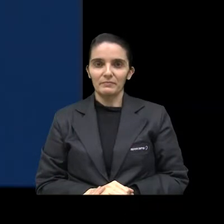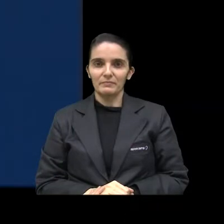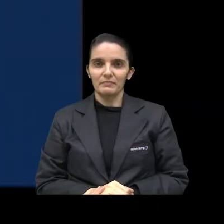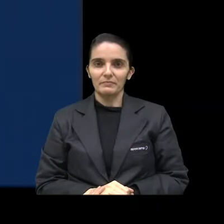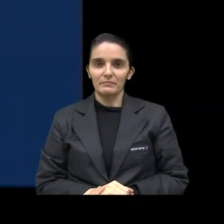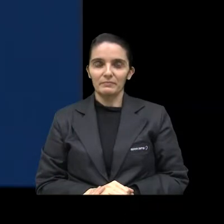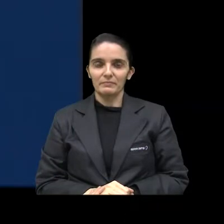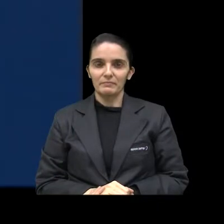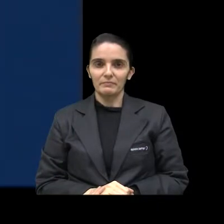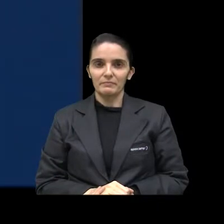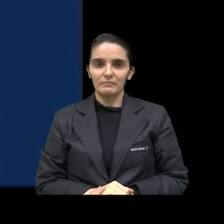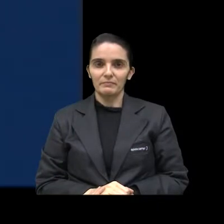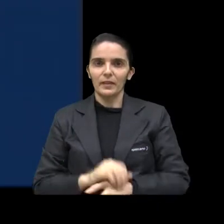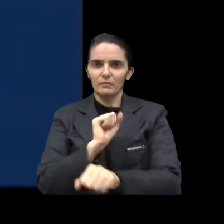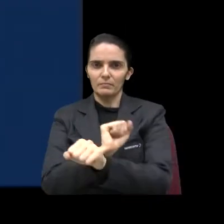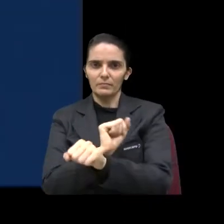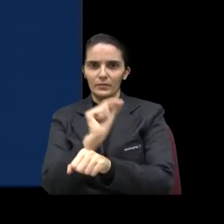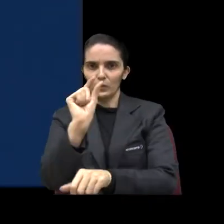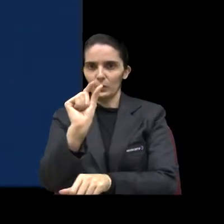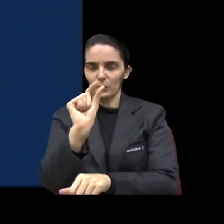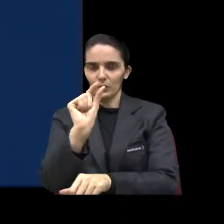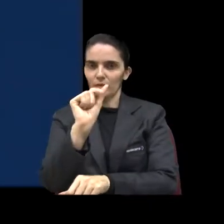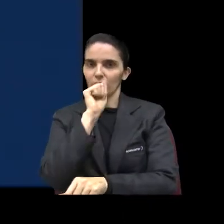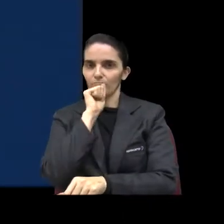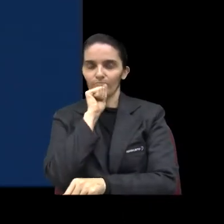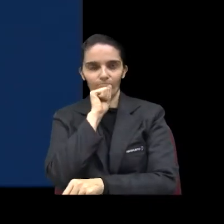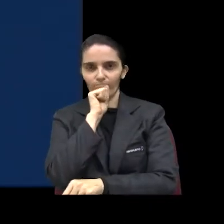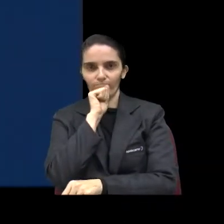Não, ainda. Só um minutinho, ainda não.